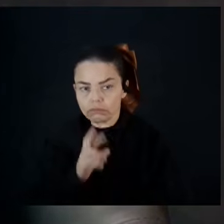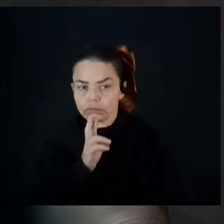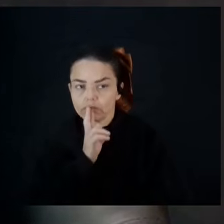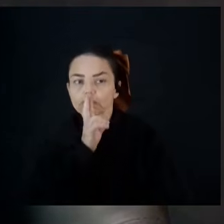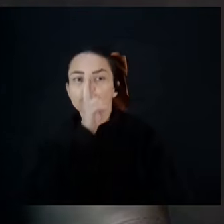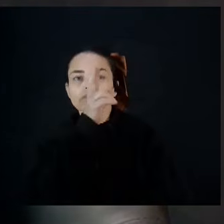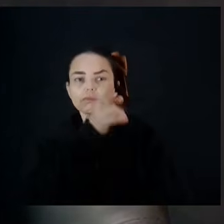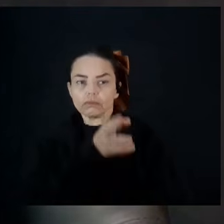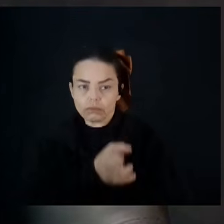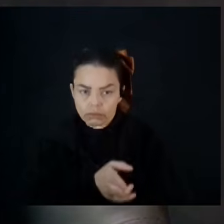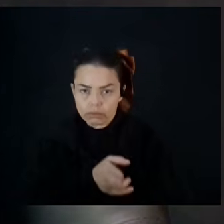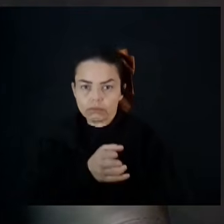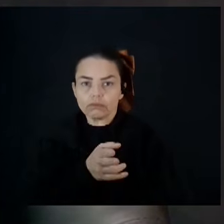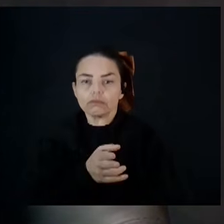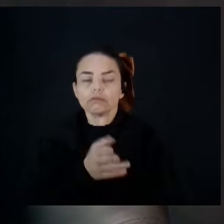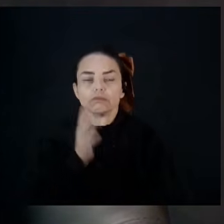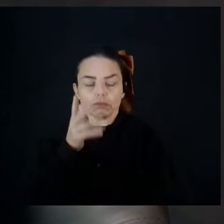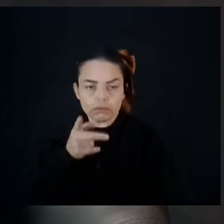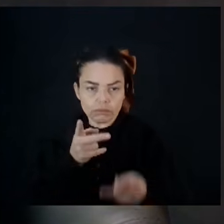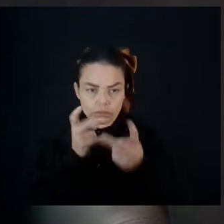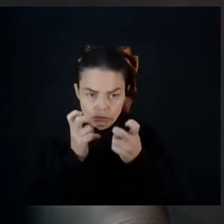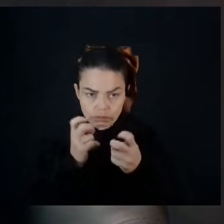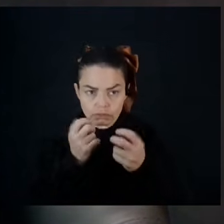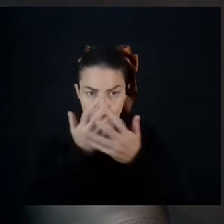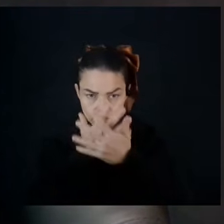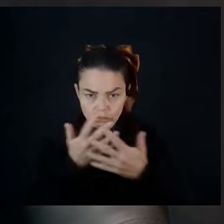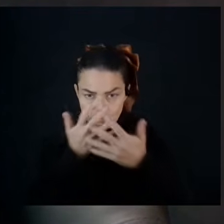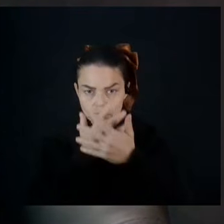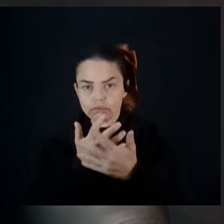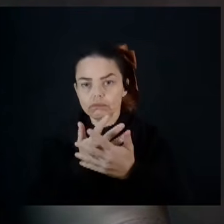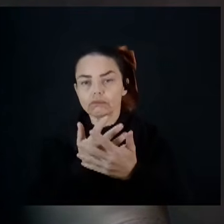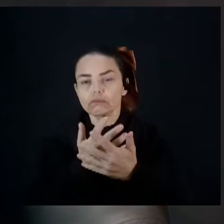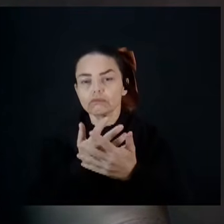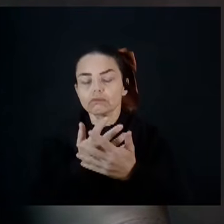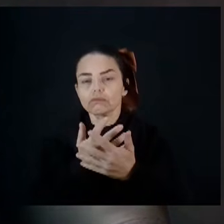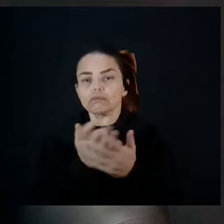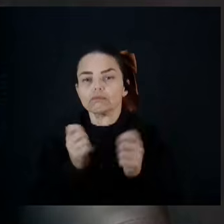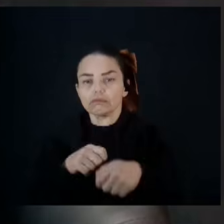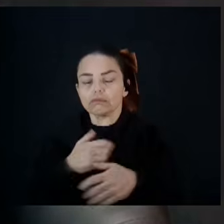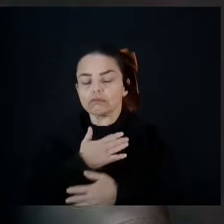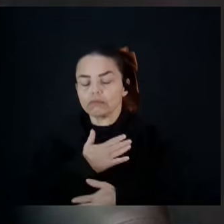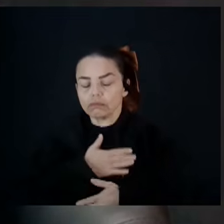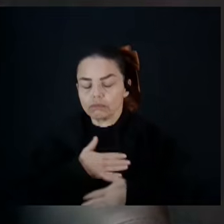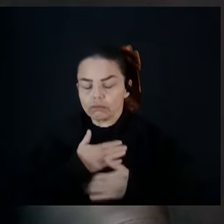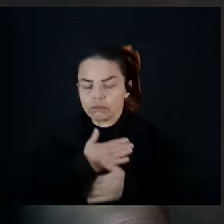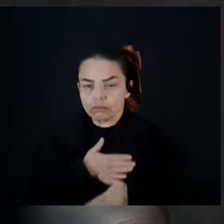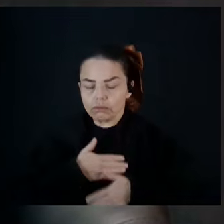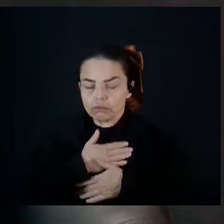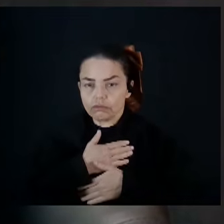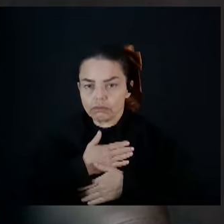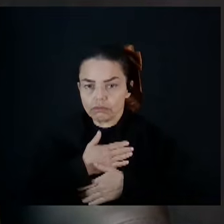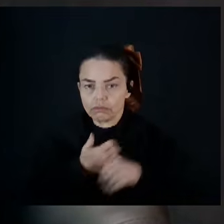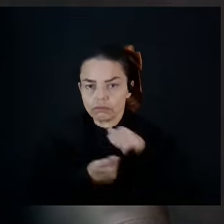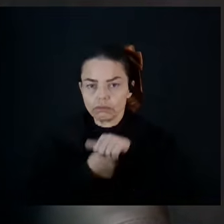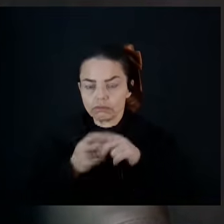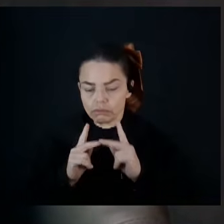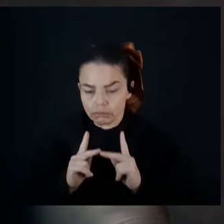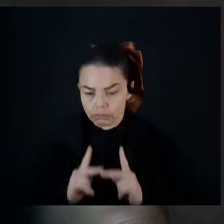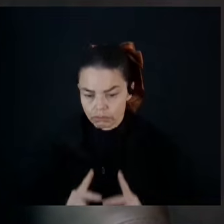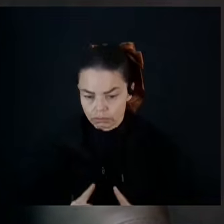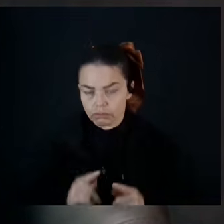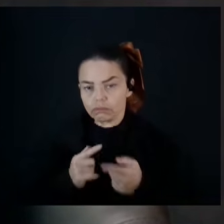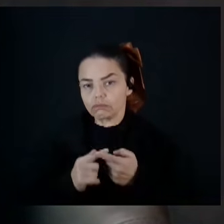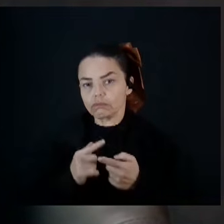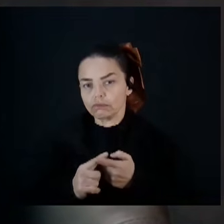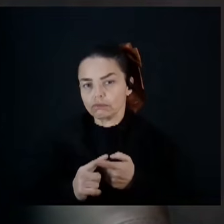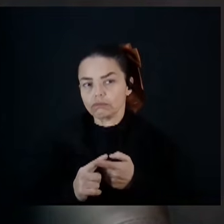dizer para ela, tô te ouvindo, eu tô aqui com você. Então é possível ser gratificante. A gente tem que mudar a nossa postura, né? Porque isso tudo que a